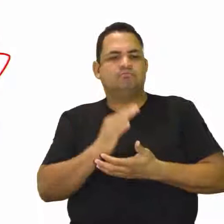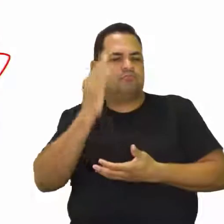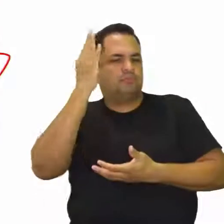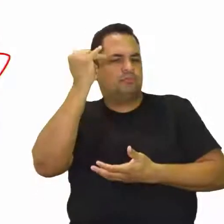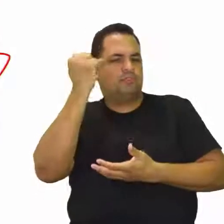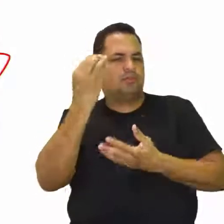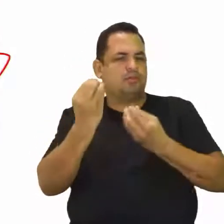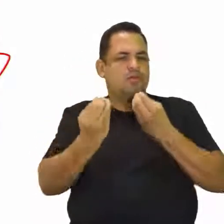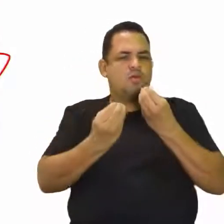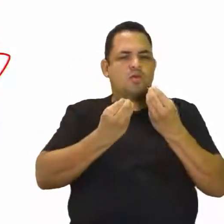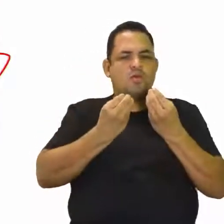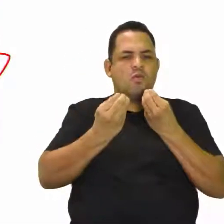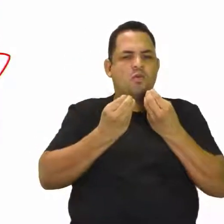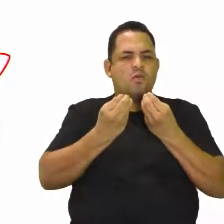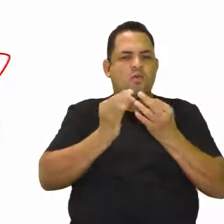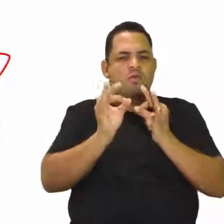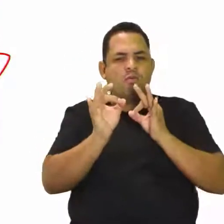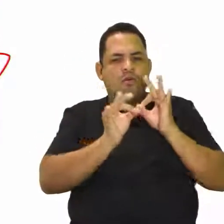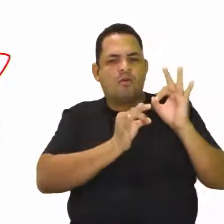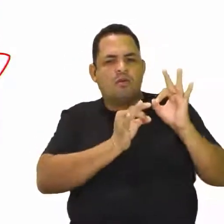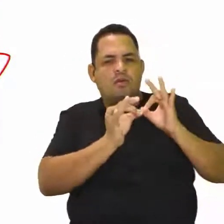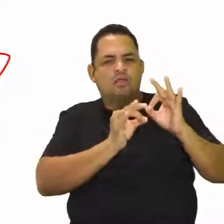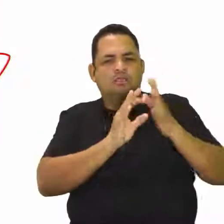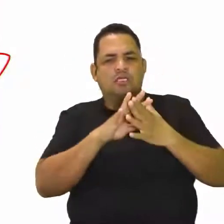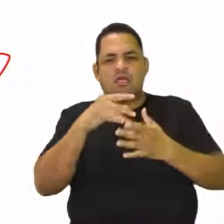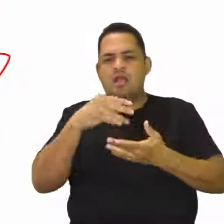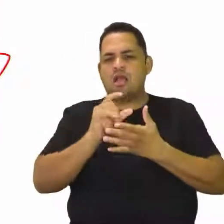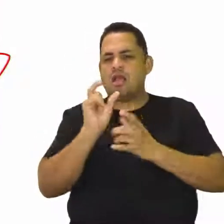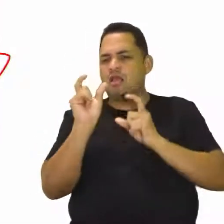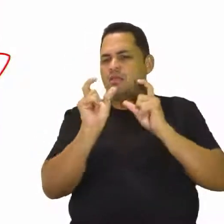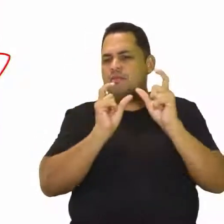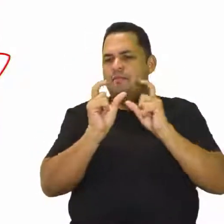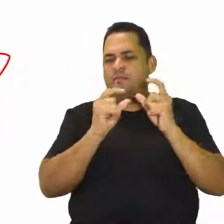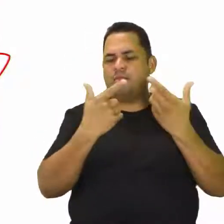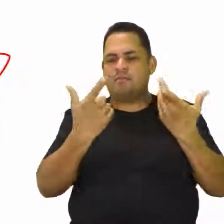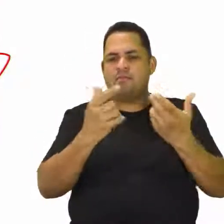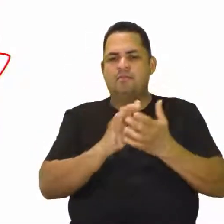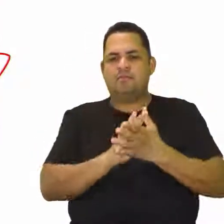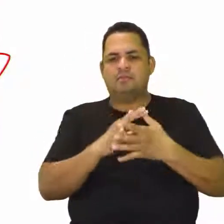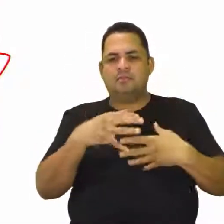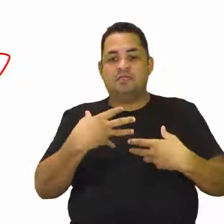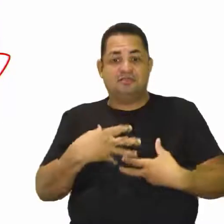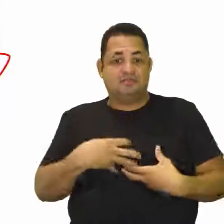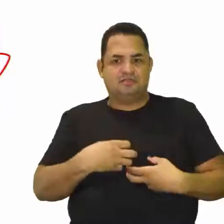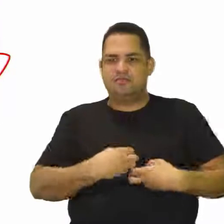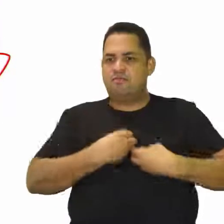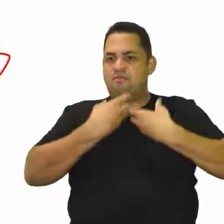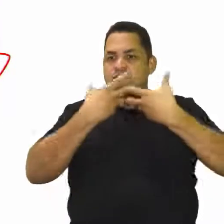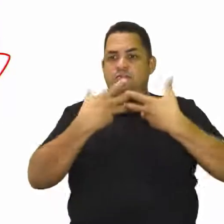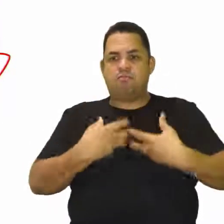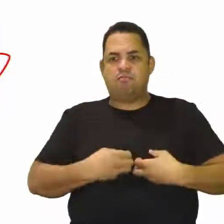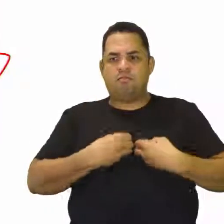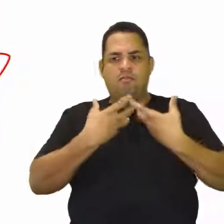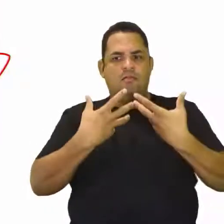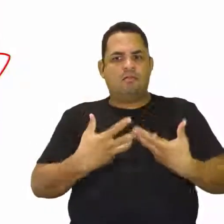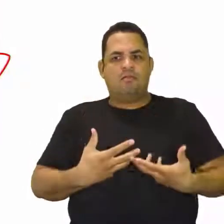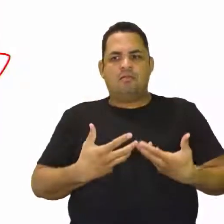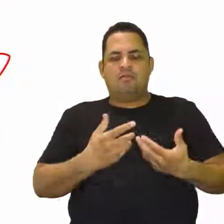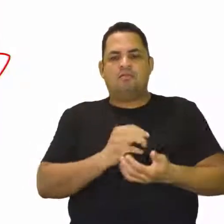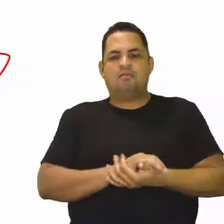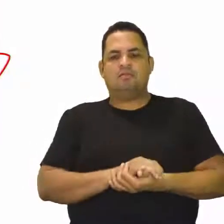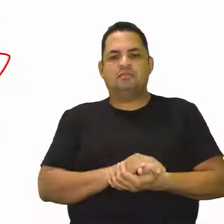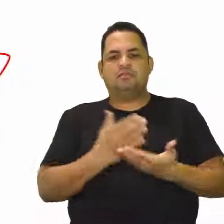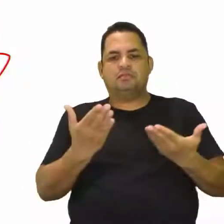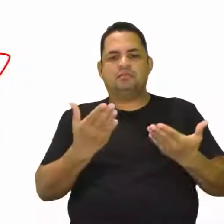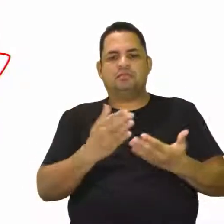muito bem encaixar as palavras. E isso vai dar um ânimo, vai dar um up,